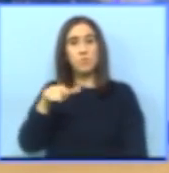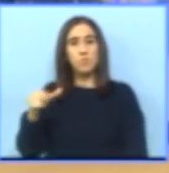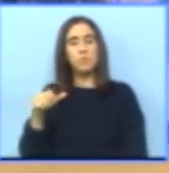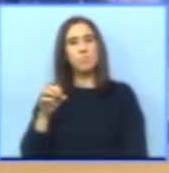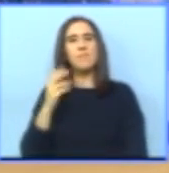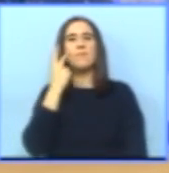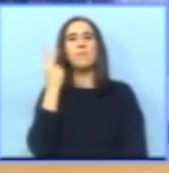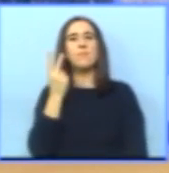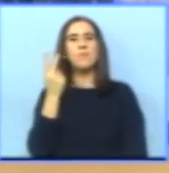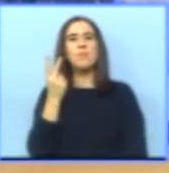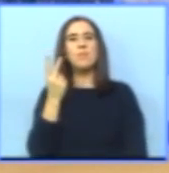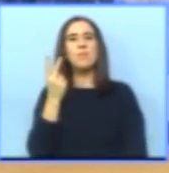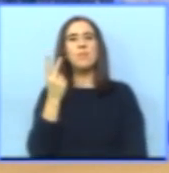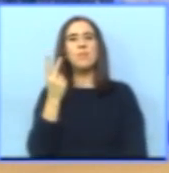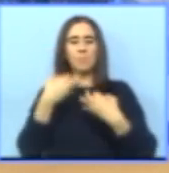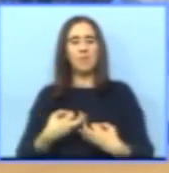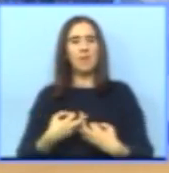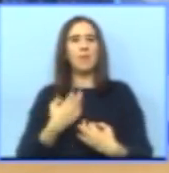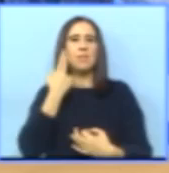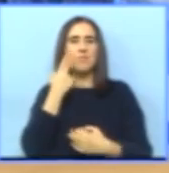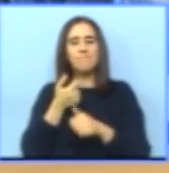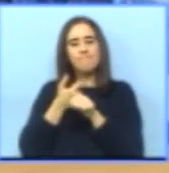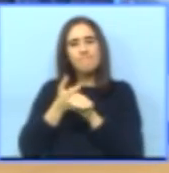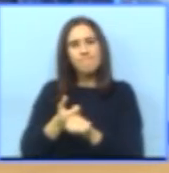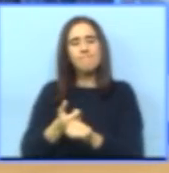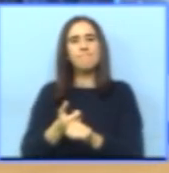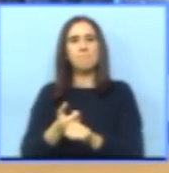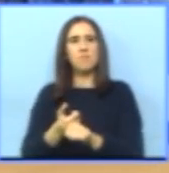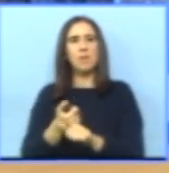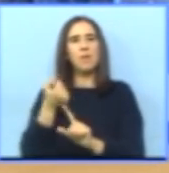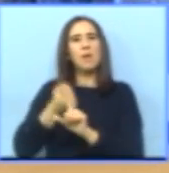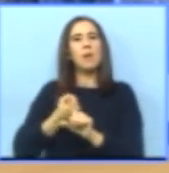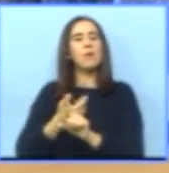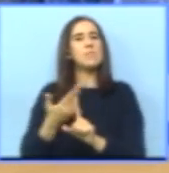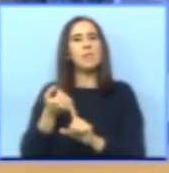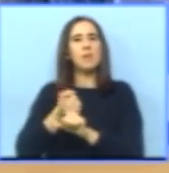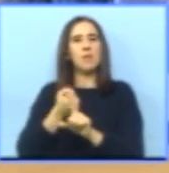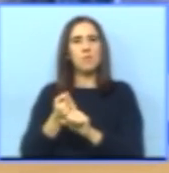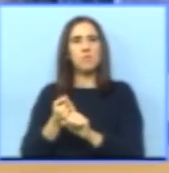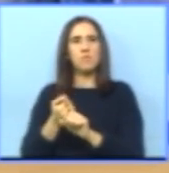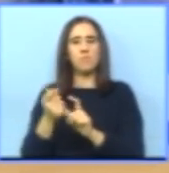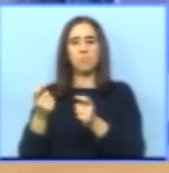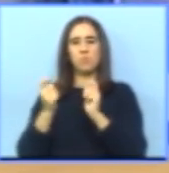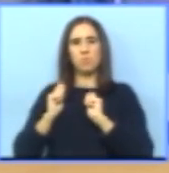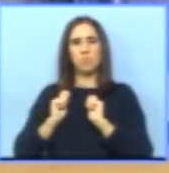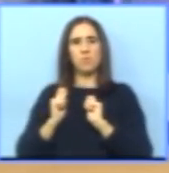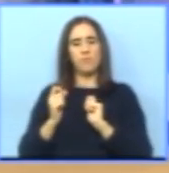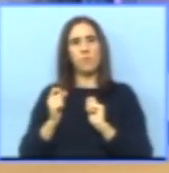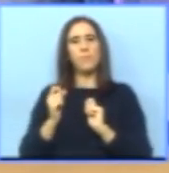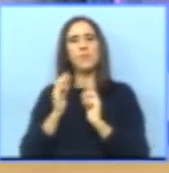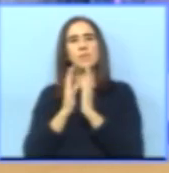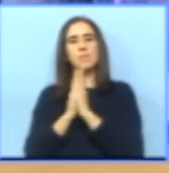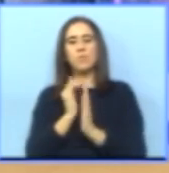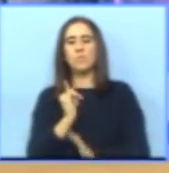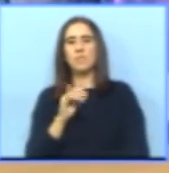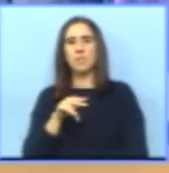vivem na humildade e vivem devotados à sua causa, que é a causa que foi estabelecida, digamos, pelo Santo Inácio de